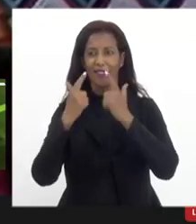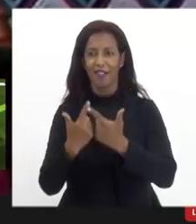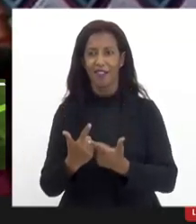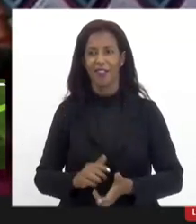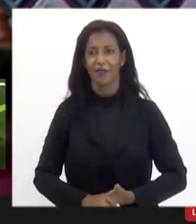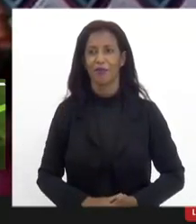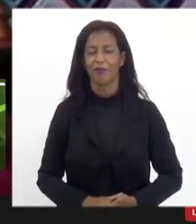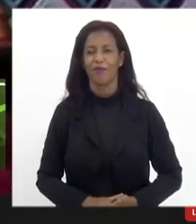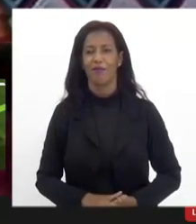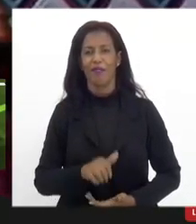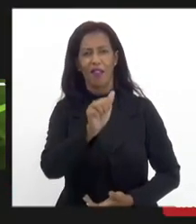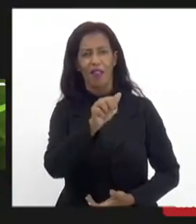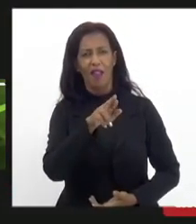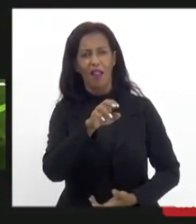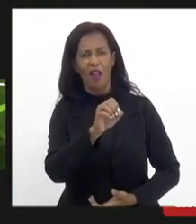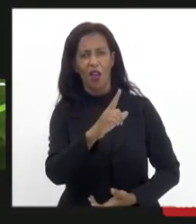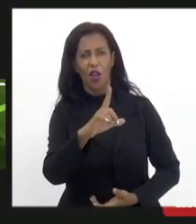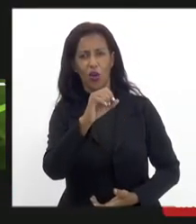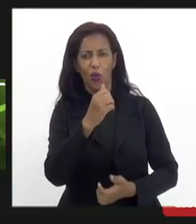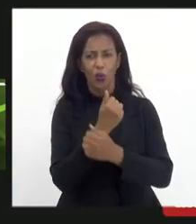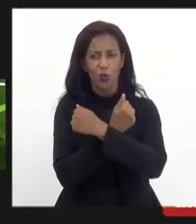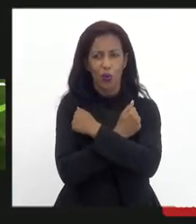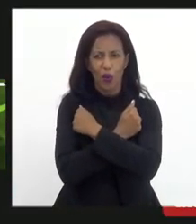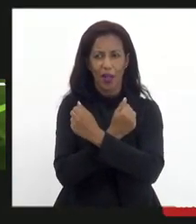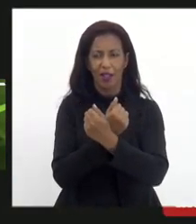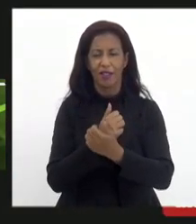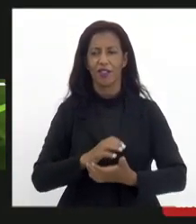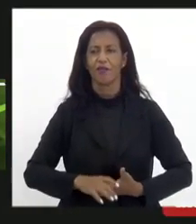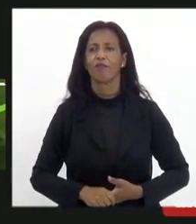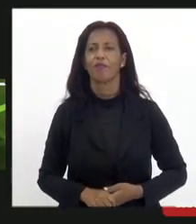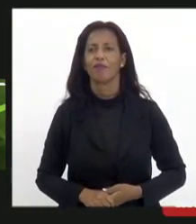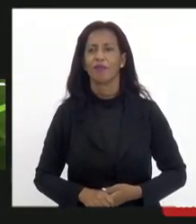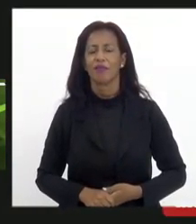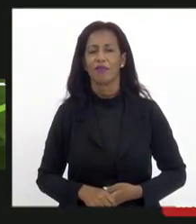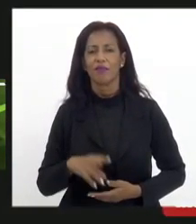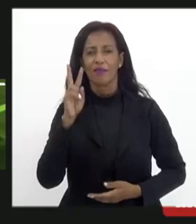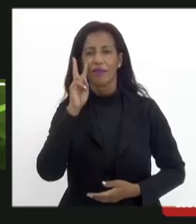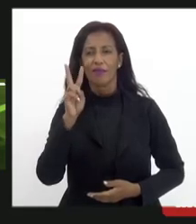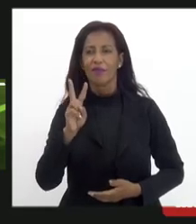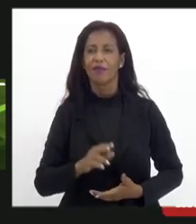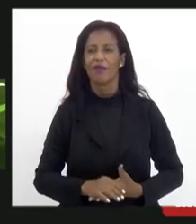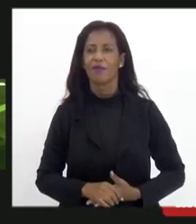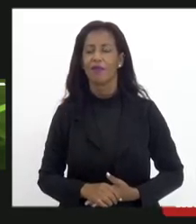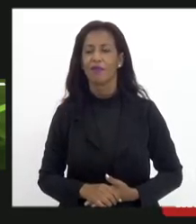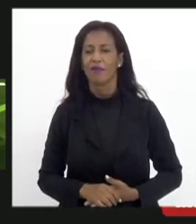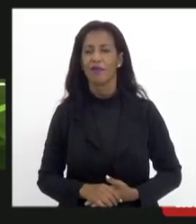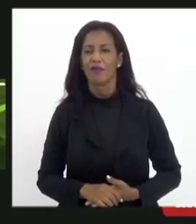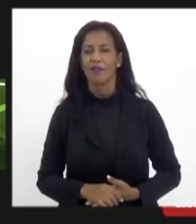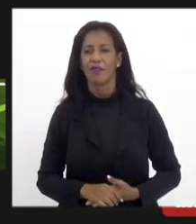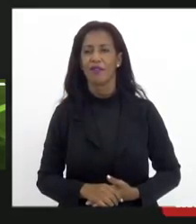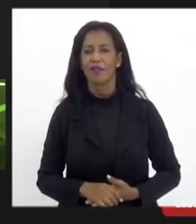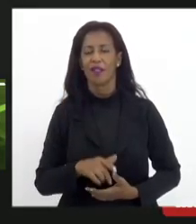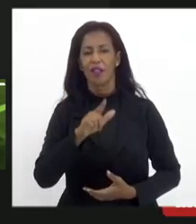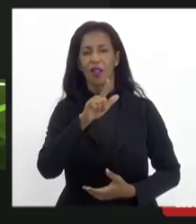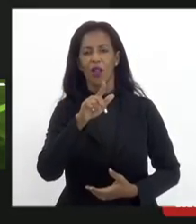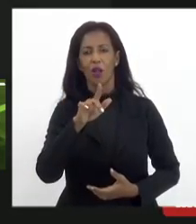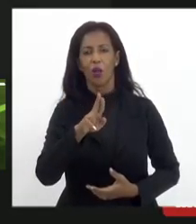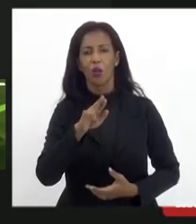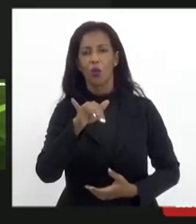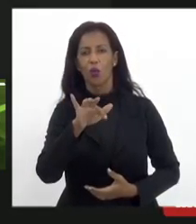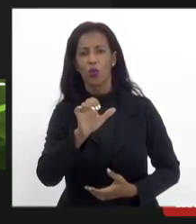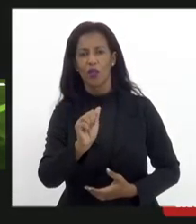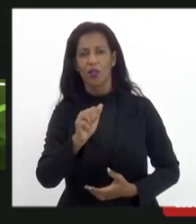TV... Haroldo, vejo aqui, abriu um abraço enorme. Vejo que... Lúcia também está aí,